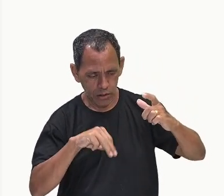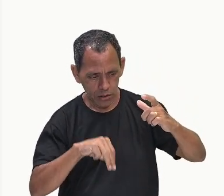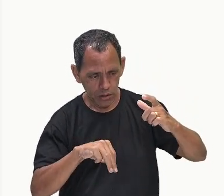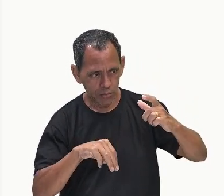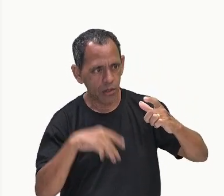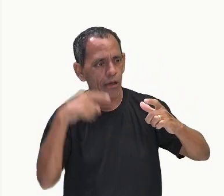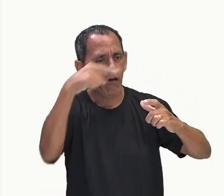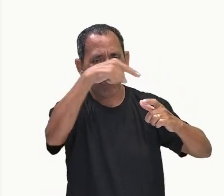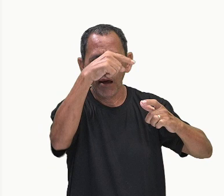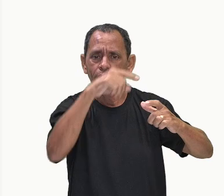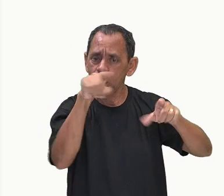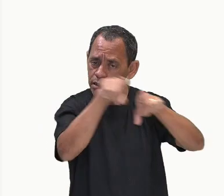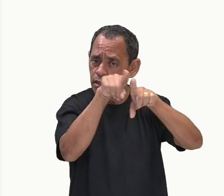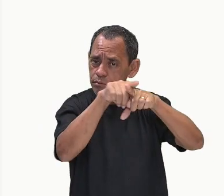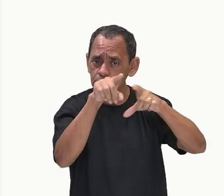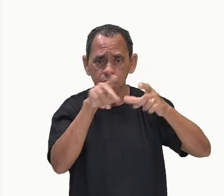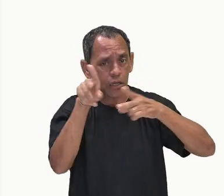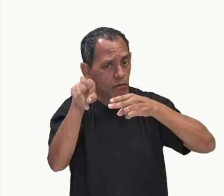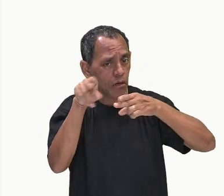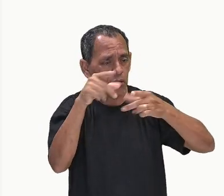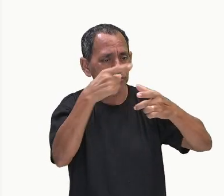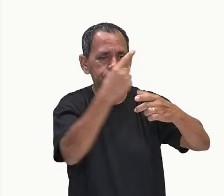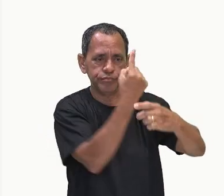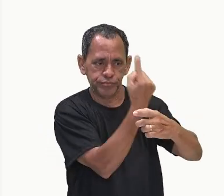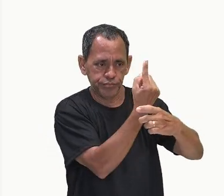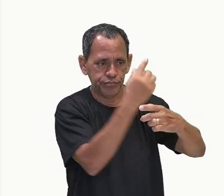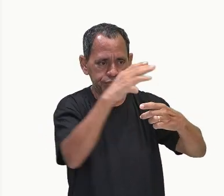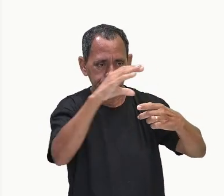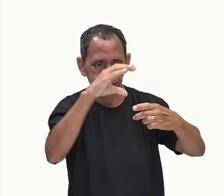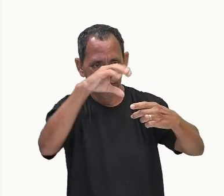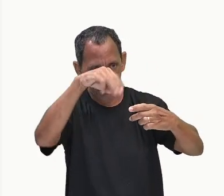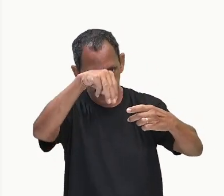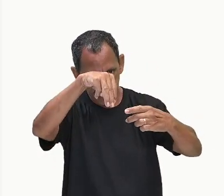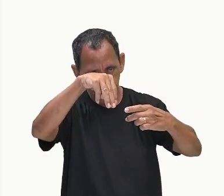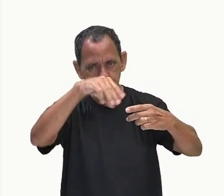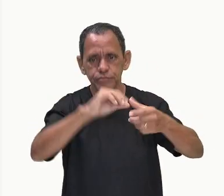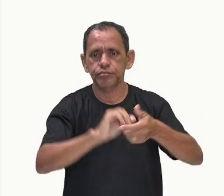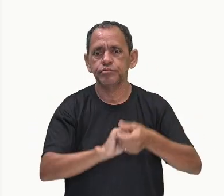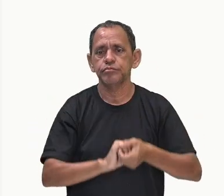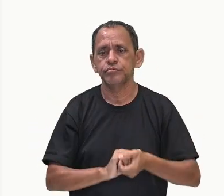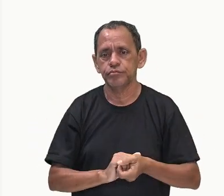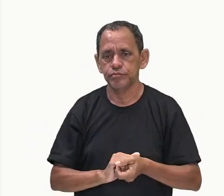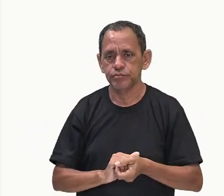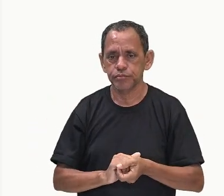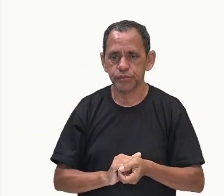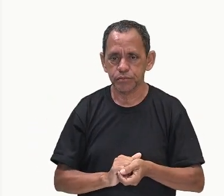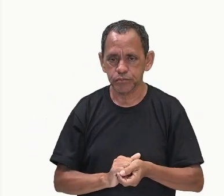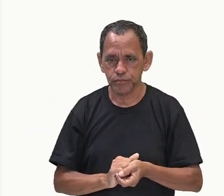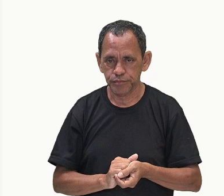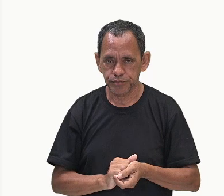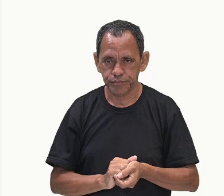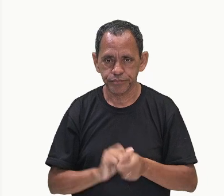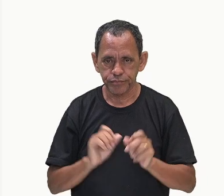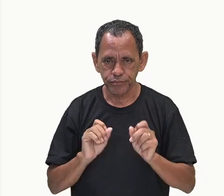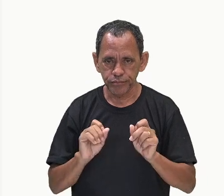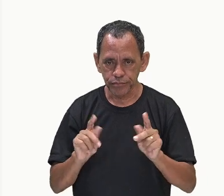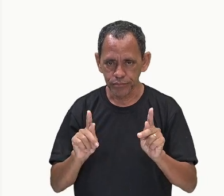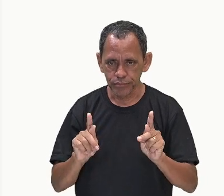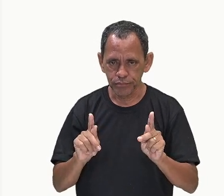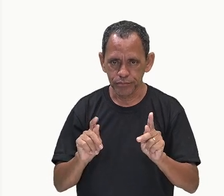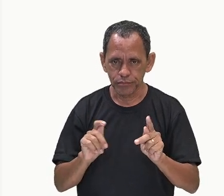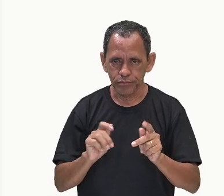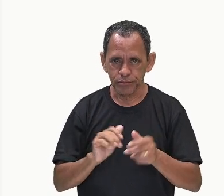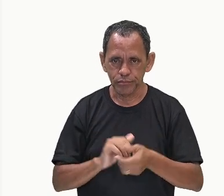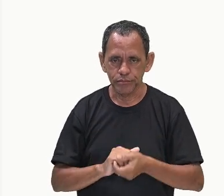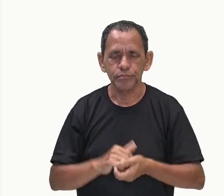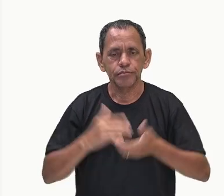baixo, também vale para cima, tá bom? É a mesma medida do raio. Ok?